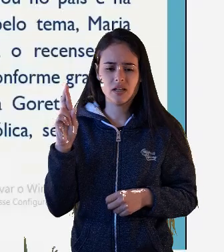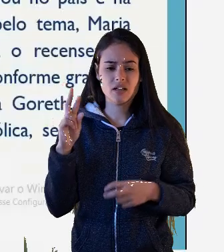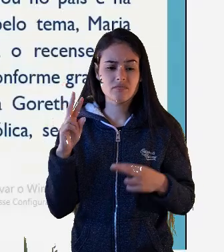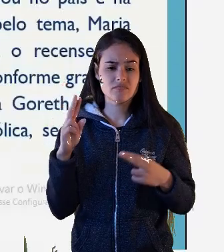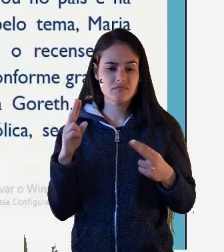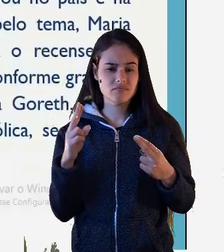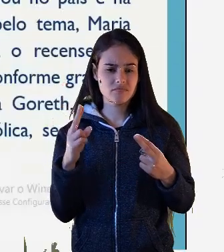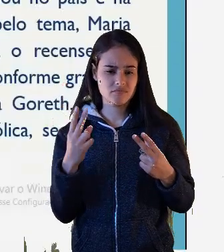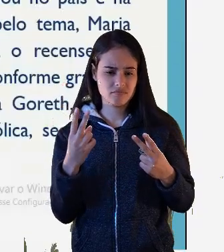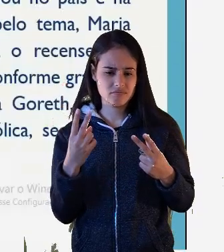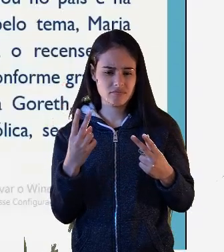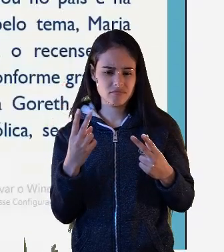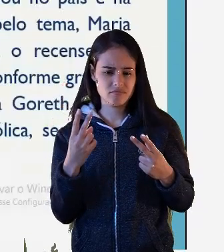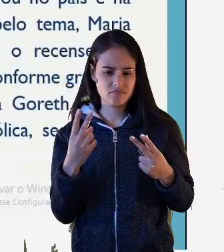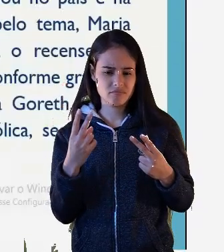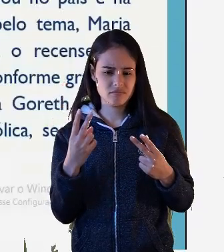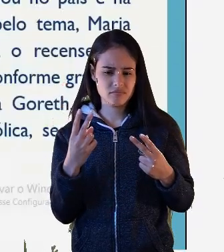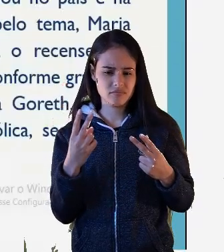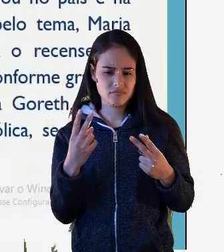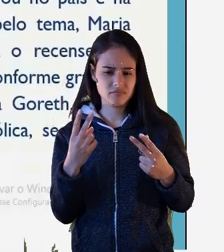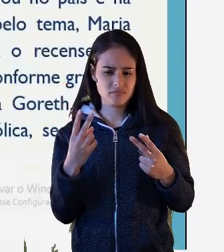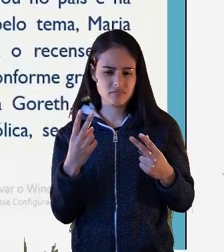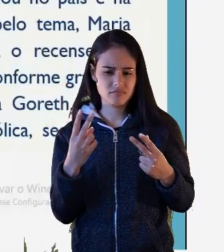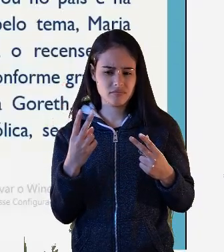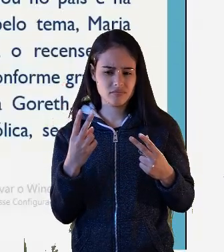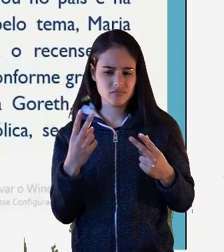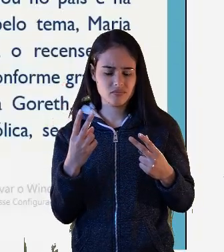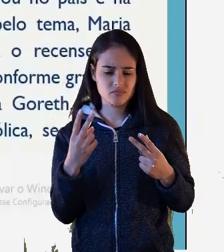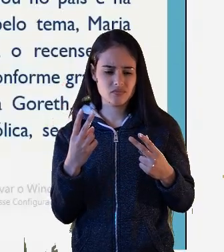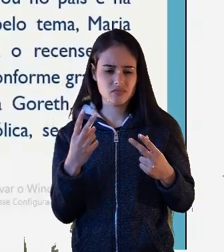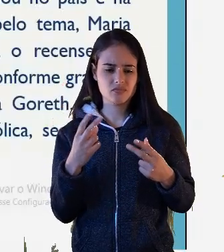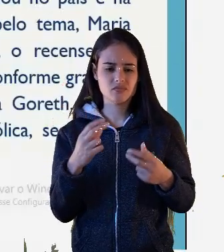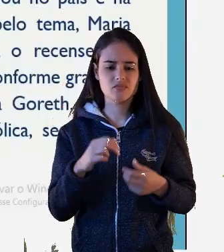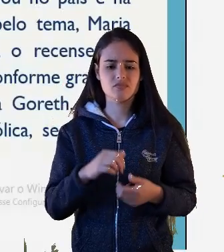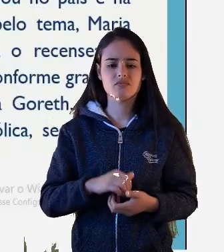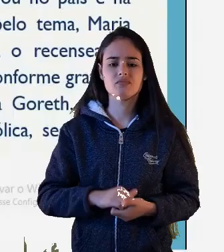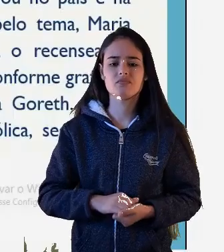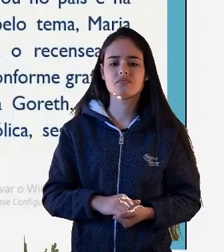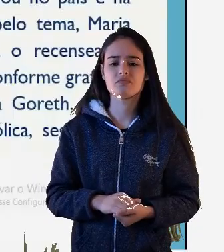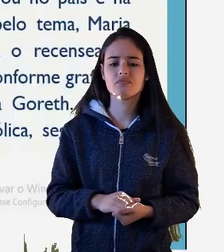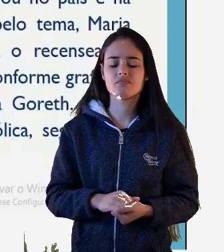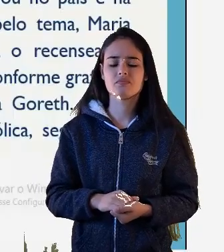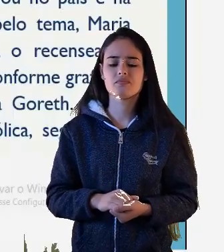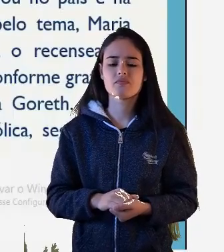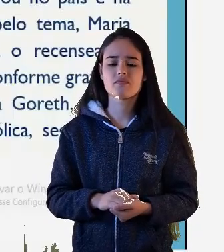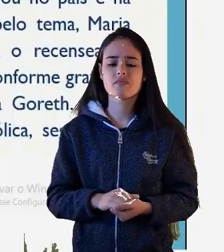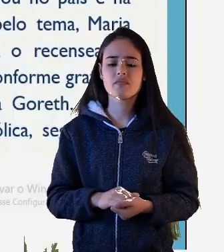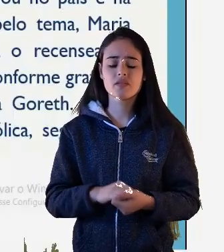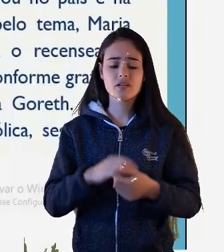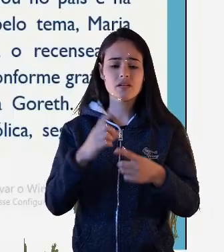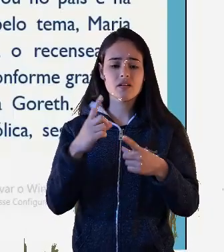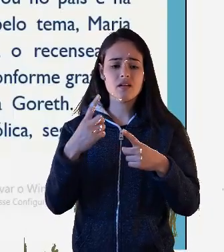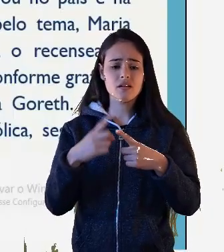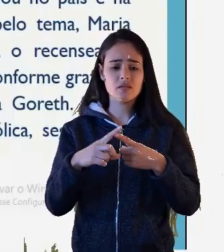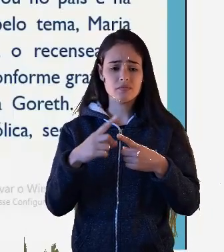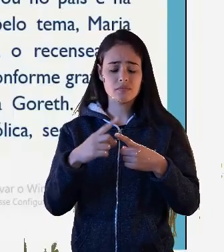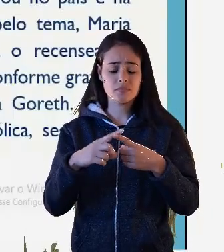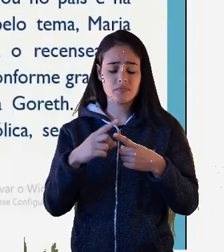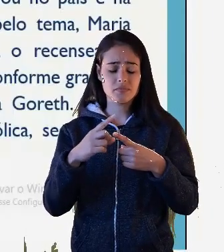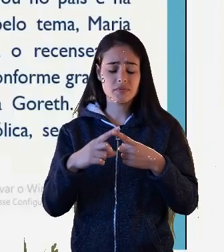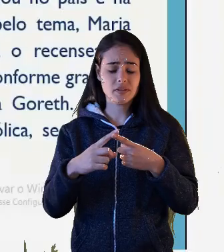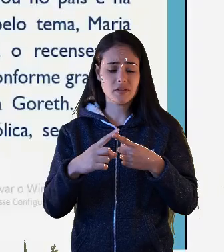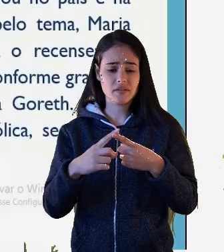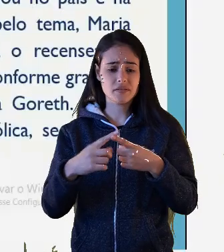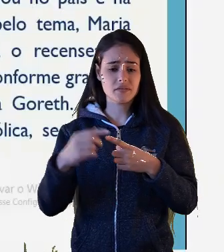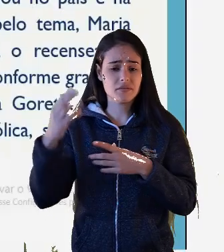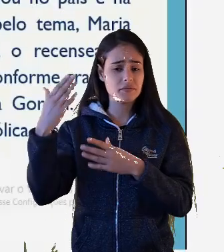era isso, né, ou você era católico ou você era acatólico, né, conforme a grafia da época, não havia outra opção de religiosidade, né. Além